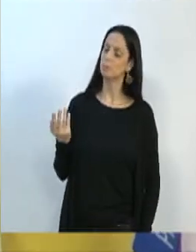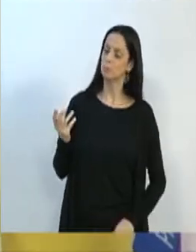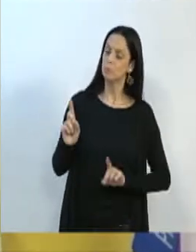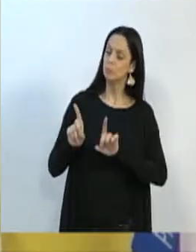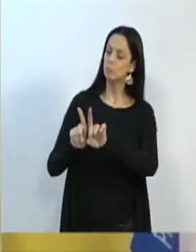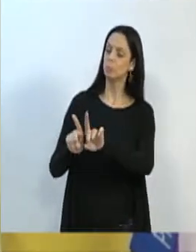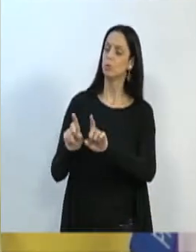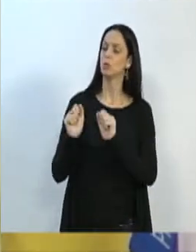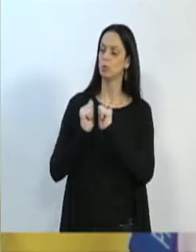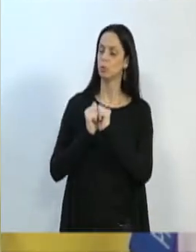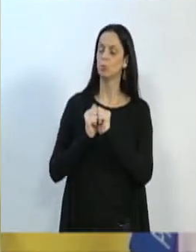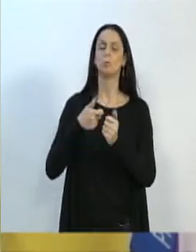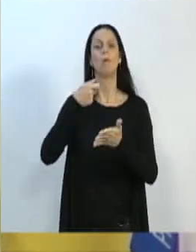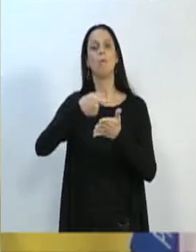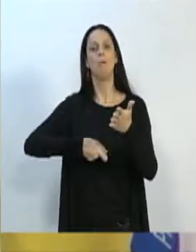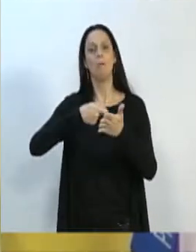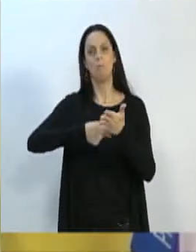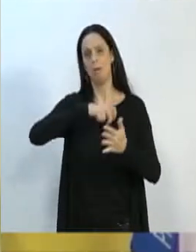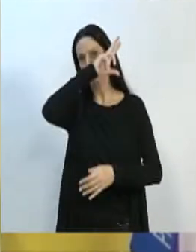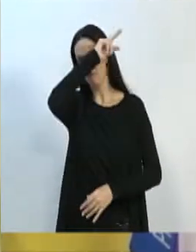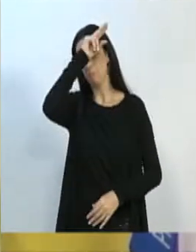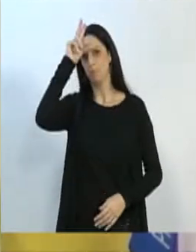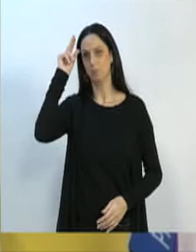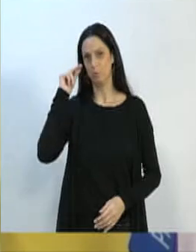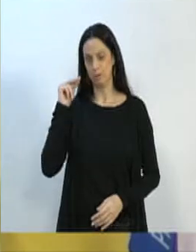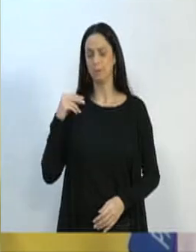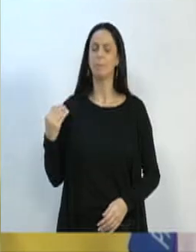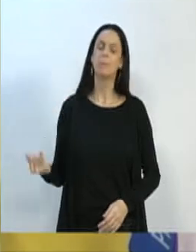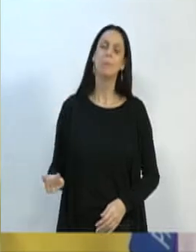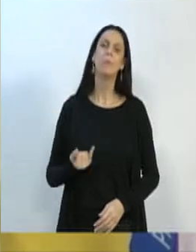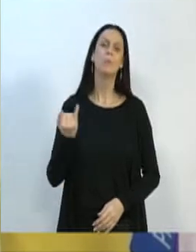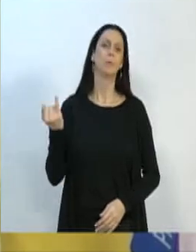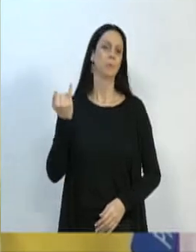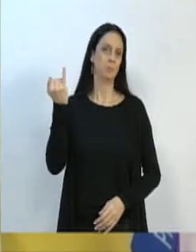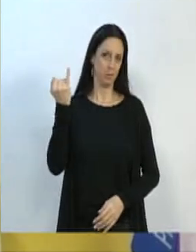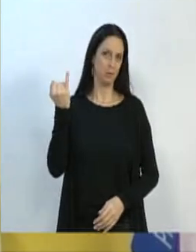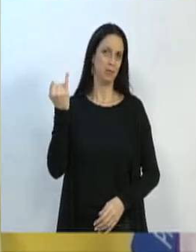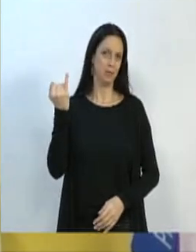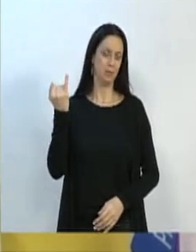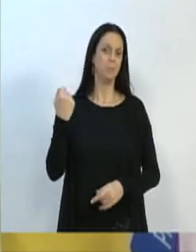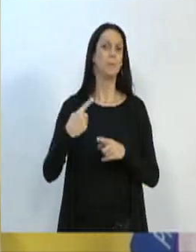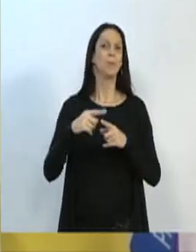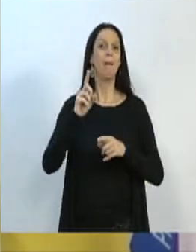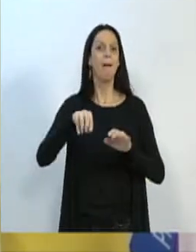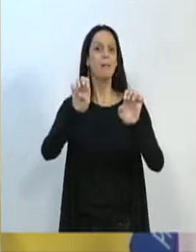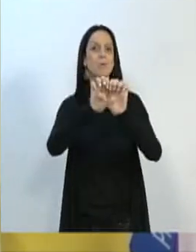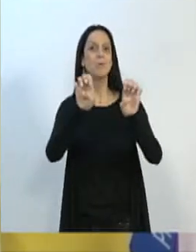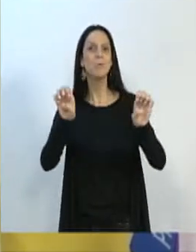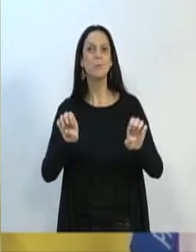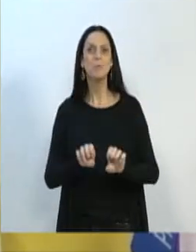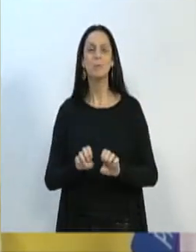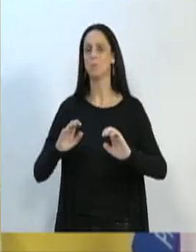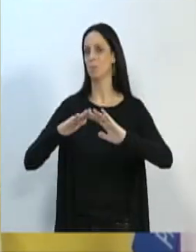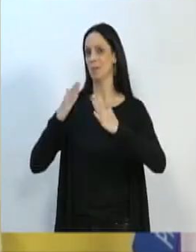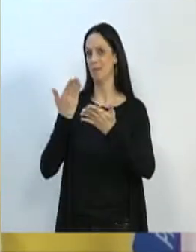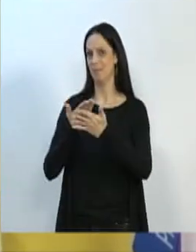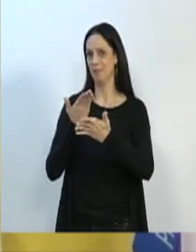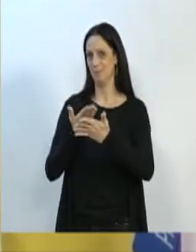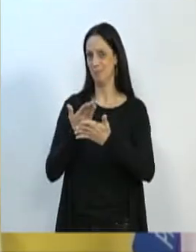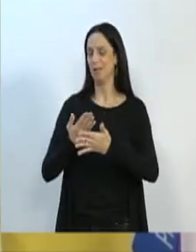fazer essas cobranças ao executivo quando for necessário fundamentalmente quando nós a estrutura das escolas vereadores do